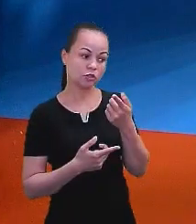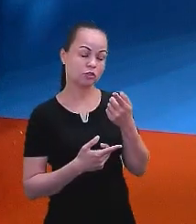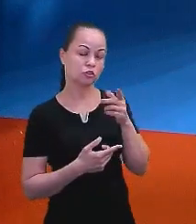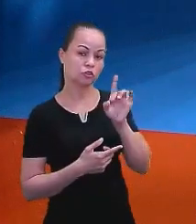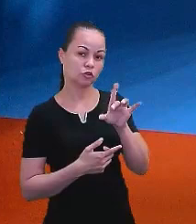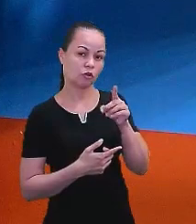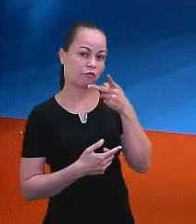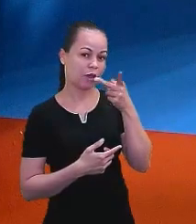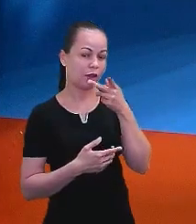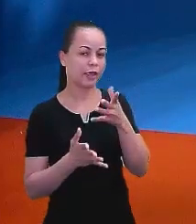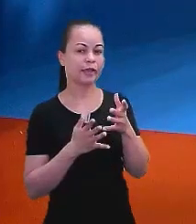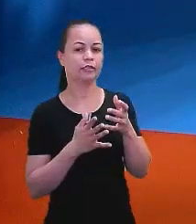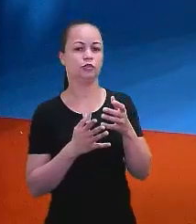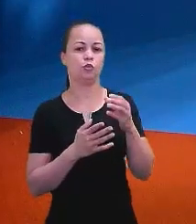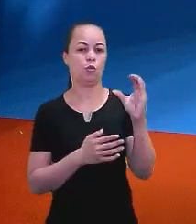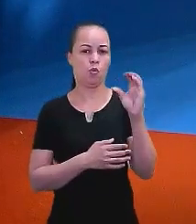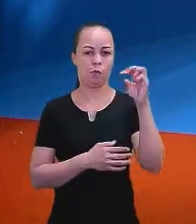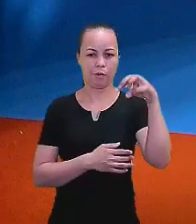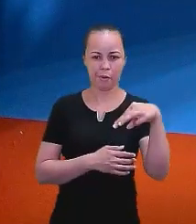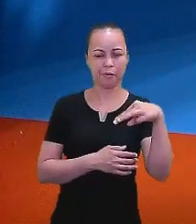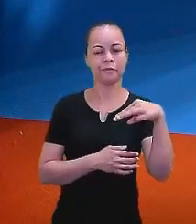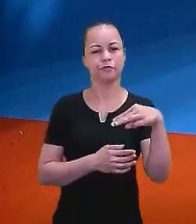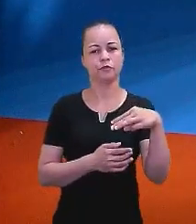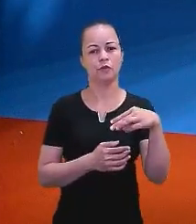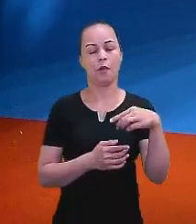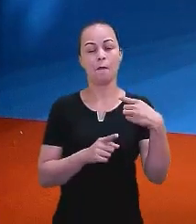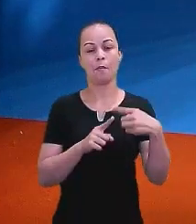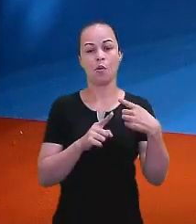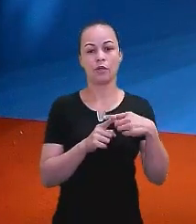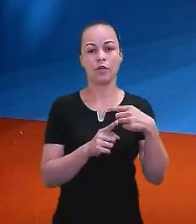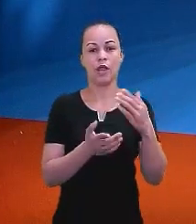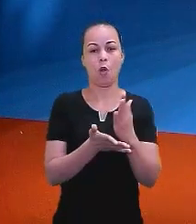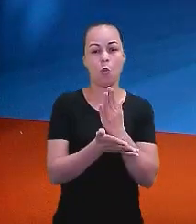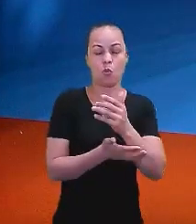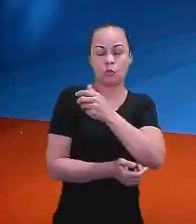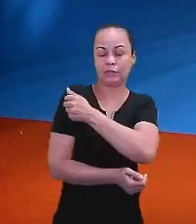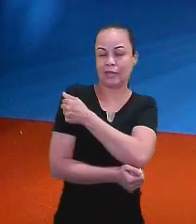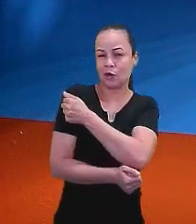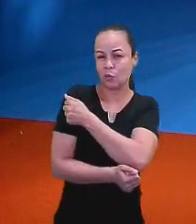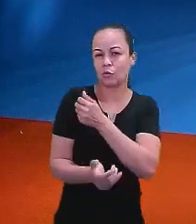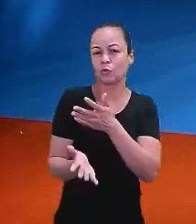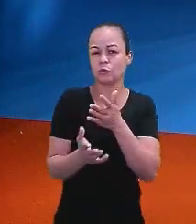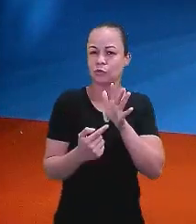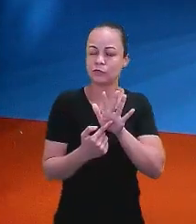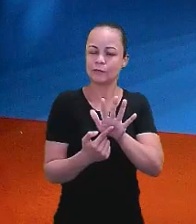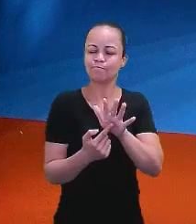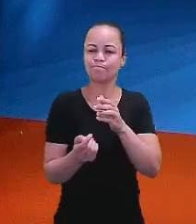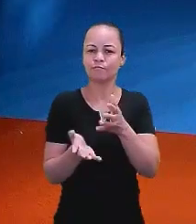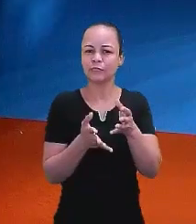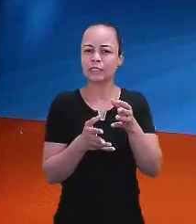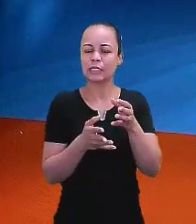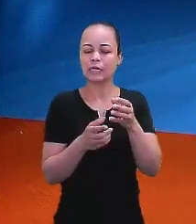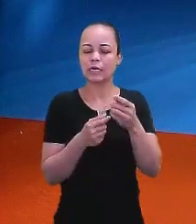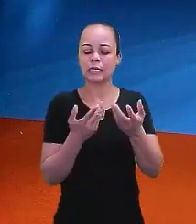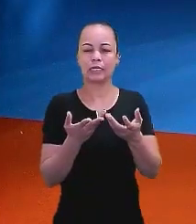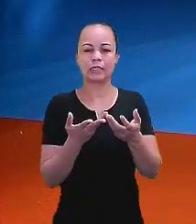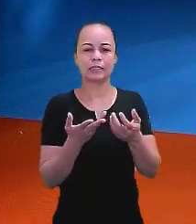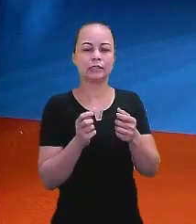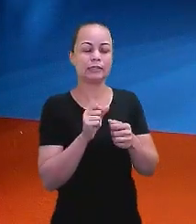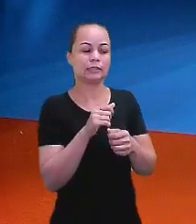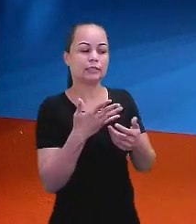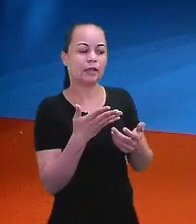comprimento, porque alguns alunos iriam identificar só isso. Mas alguns alunos iriam identificar, sem ler a pergunta, o